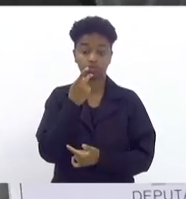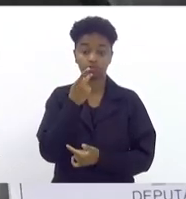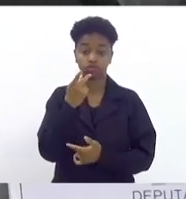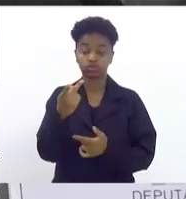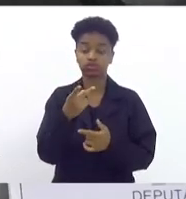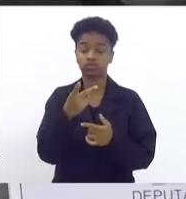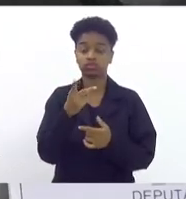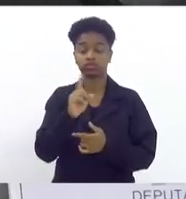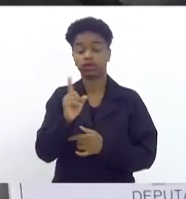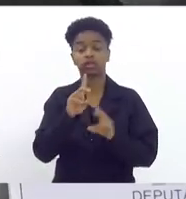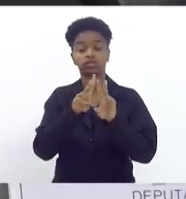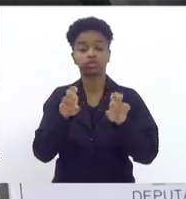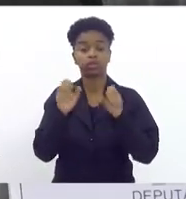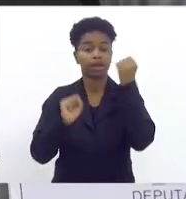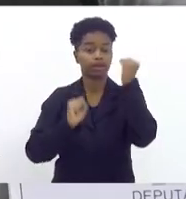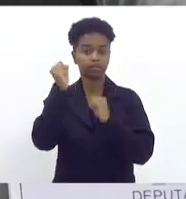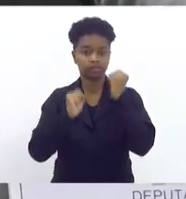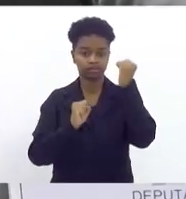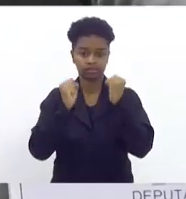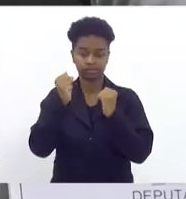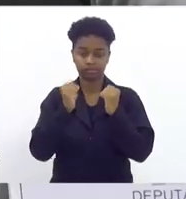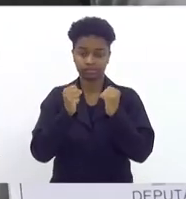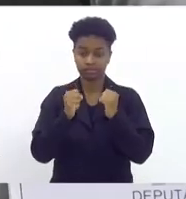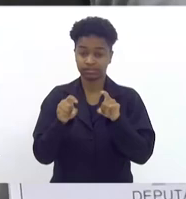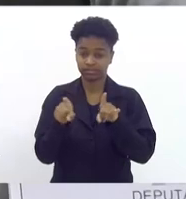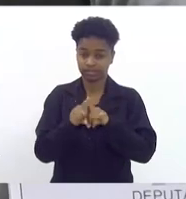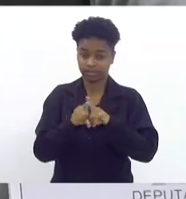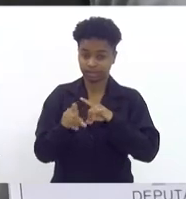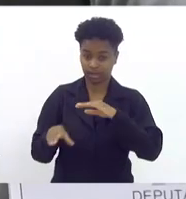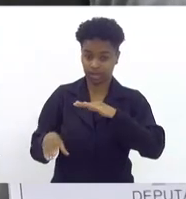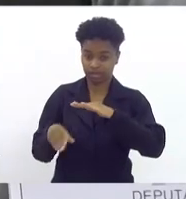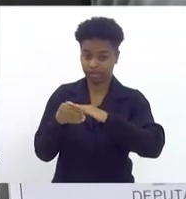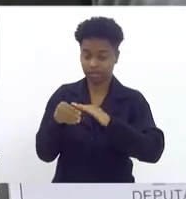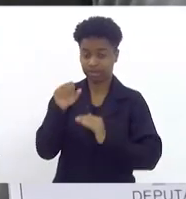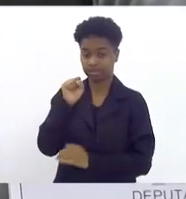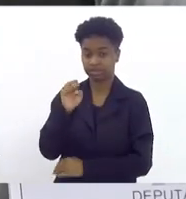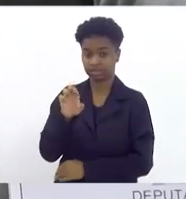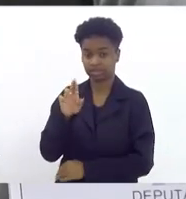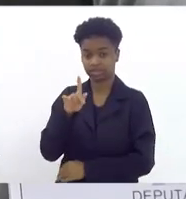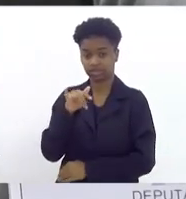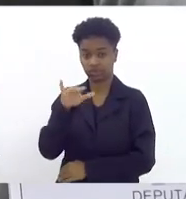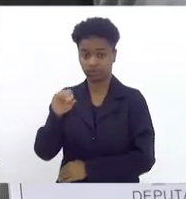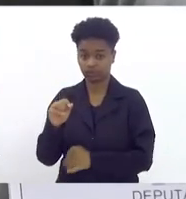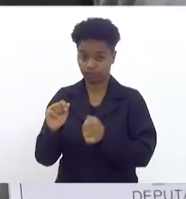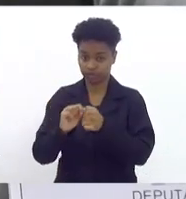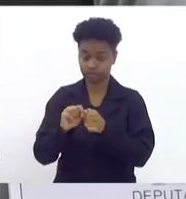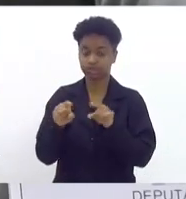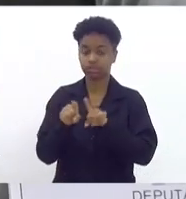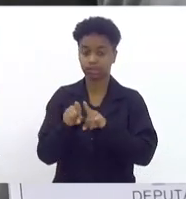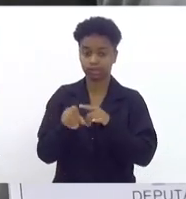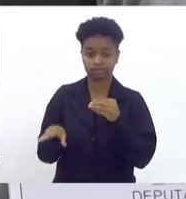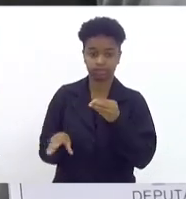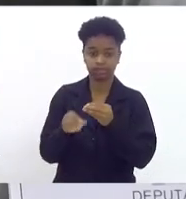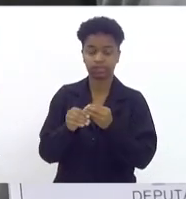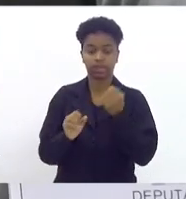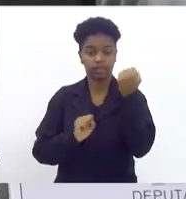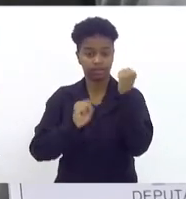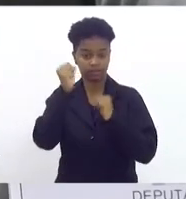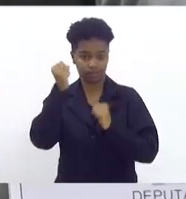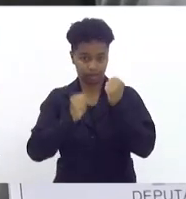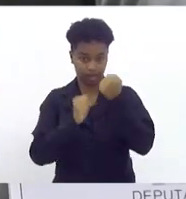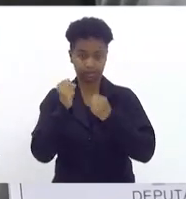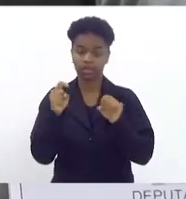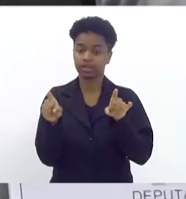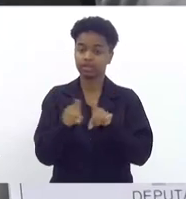as indústrias também, numa das emendas que o deputado Serginho fez, ele incluiu a indústria nessa exclusão